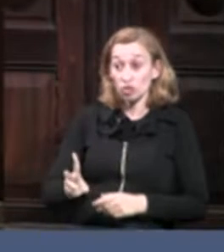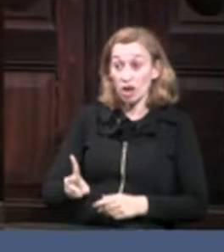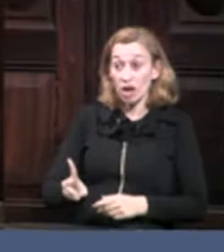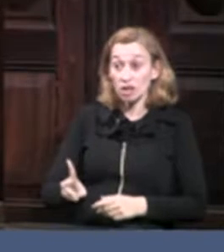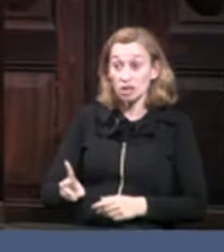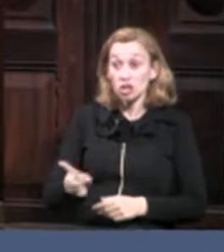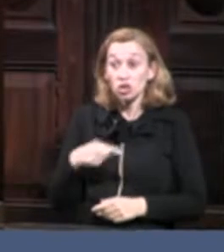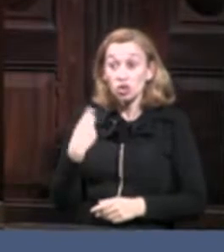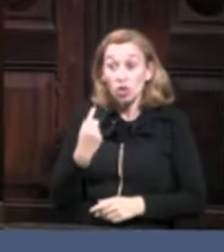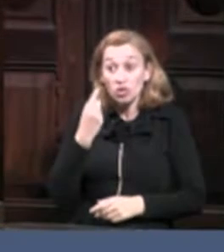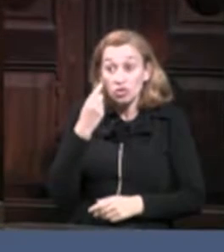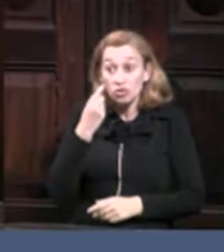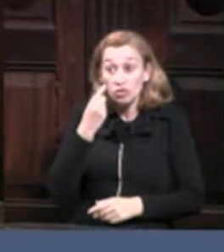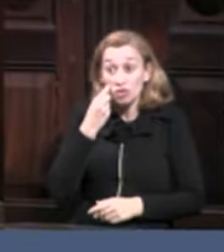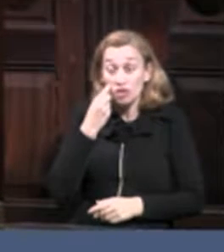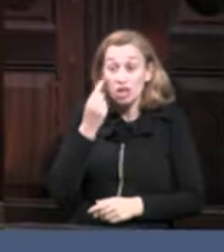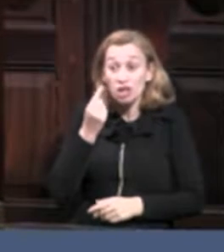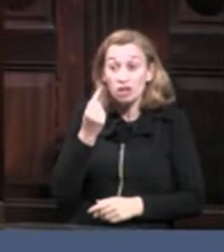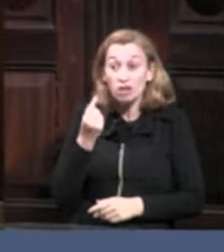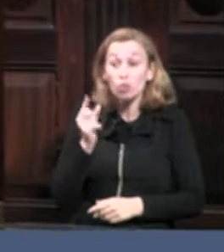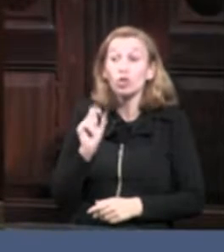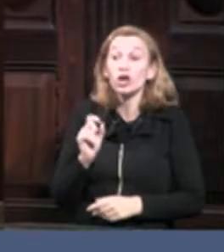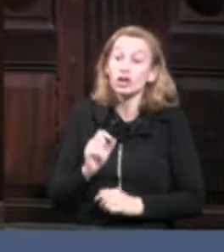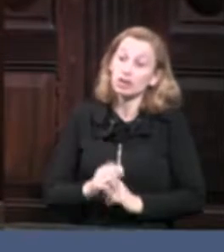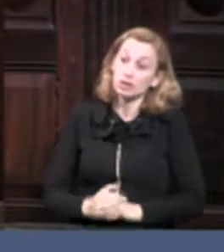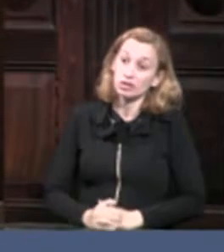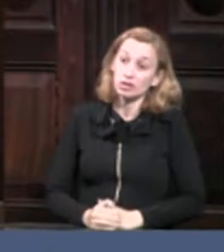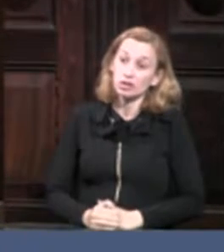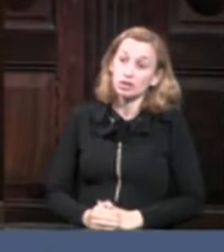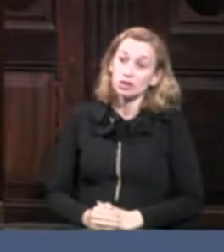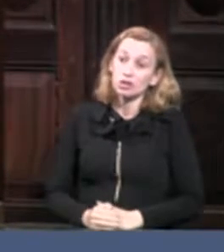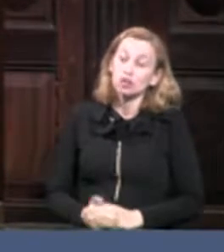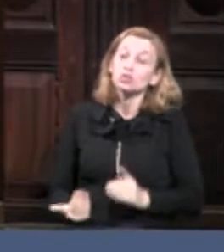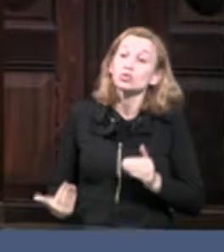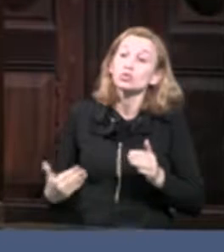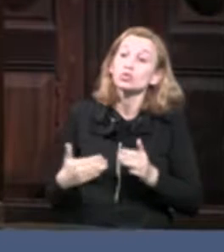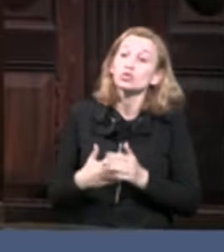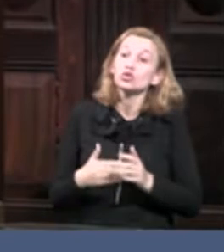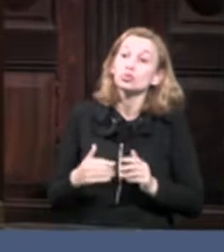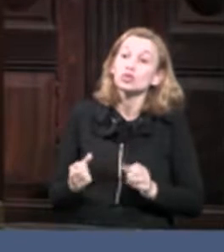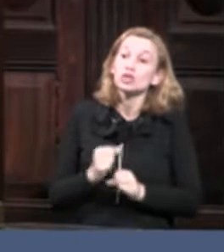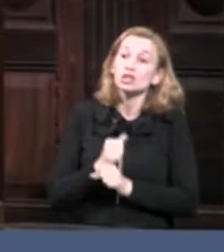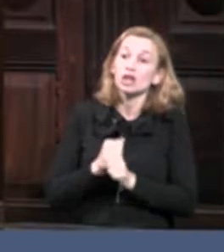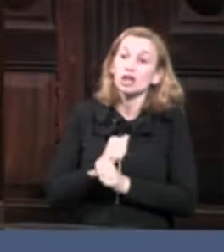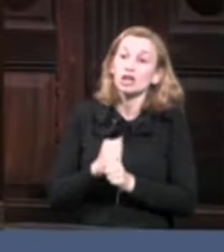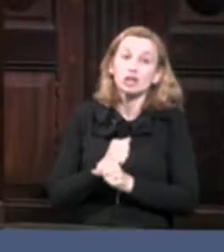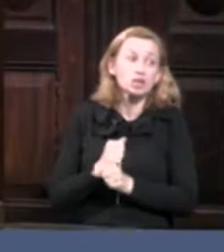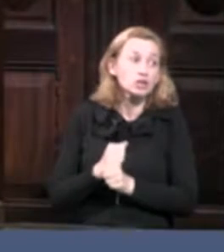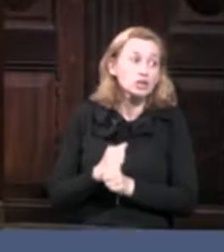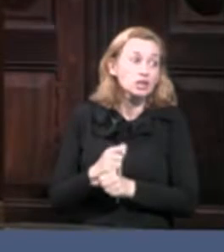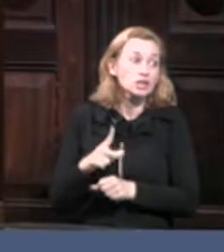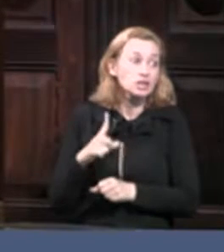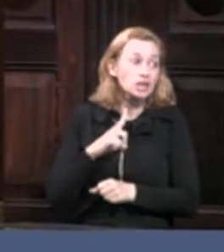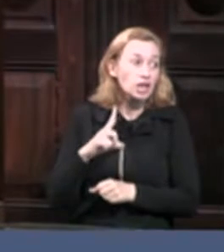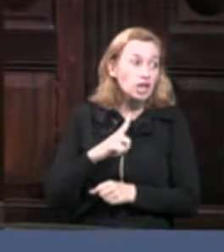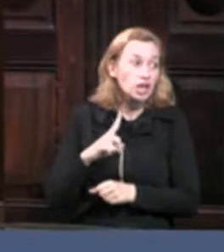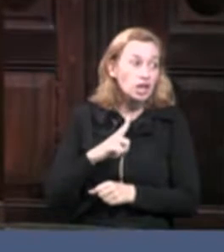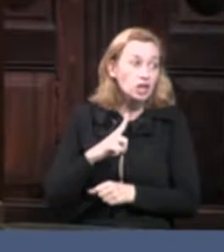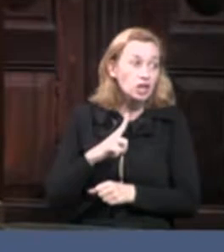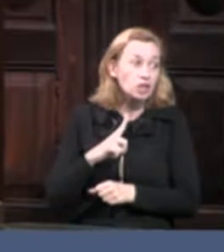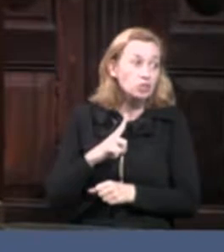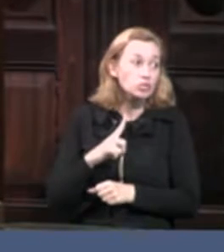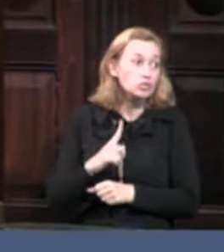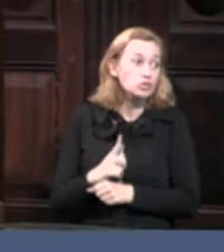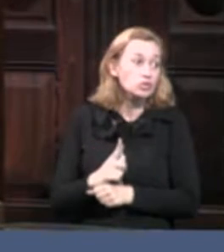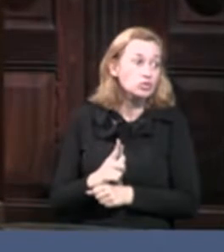gente viveria o paradoxo de, nos últimos anos, termos tido uma licitação para um